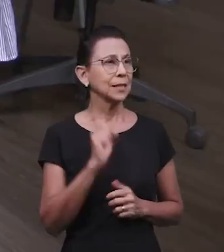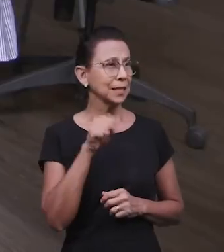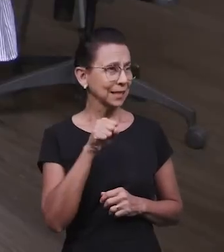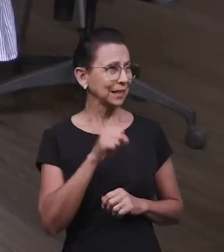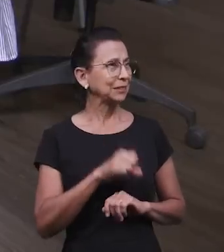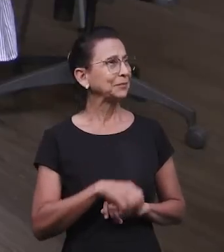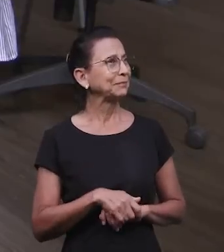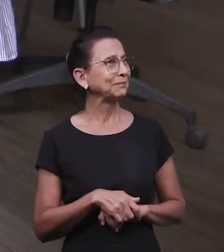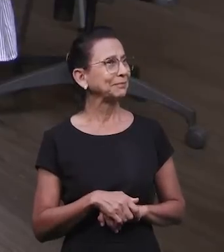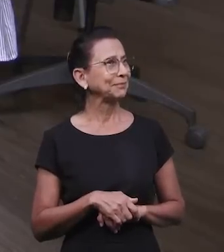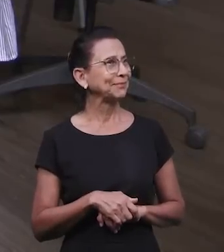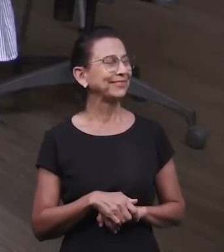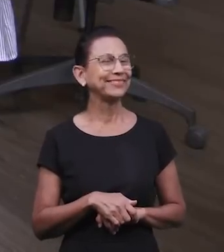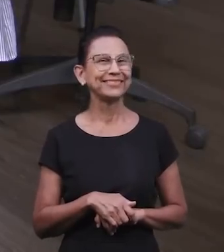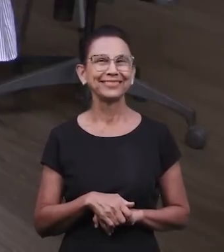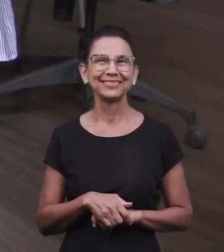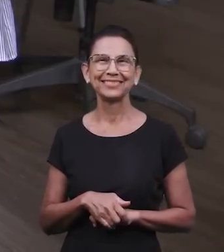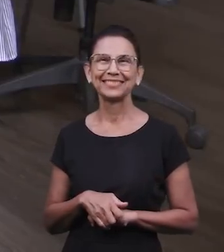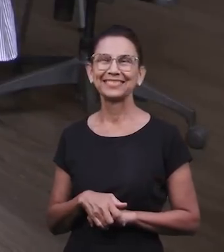ela respondeu, posso.